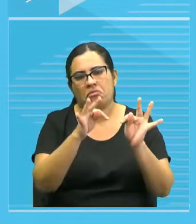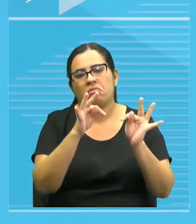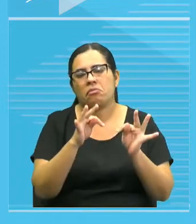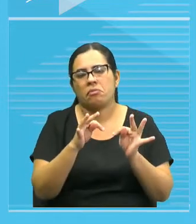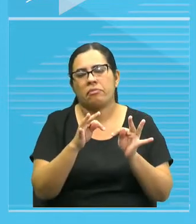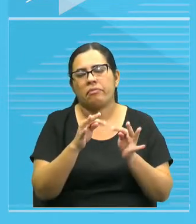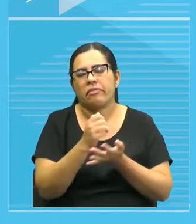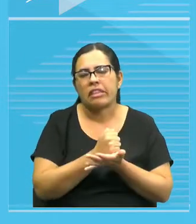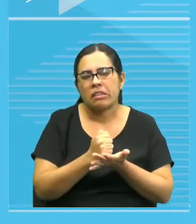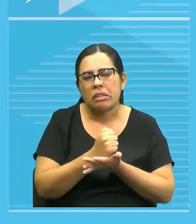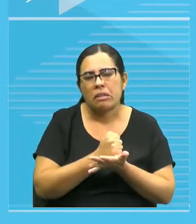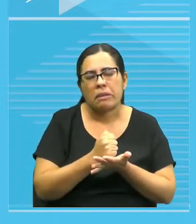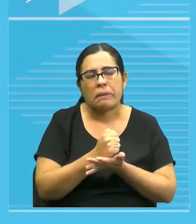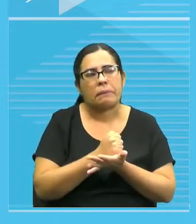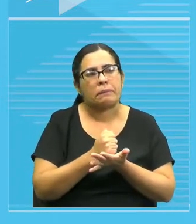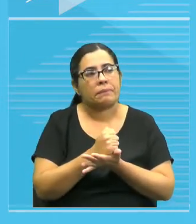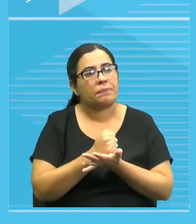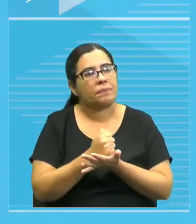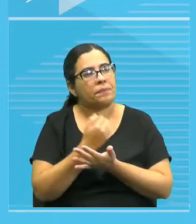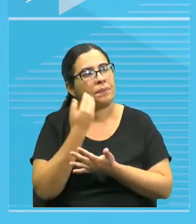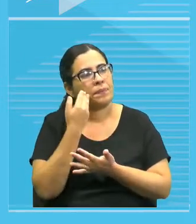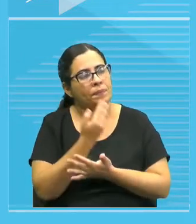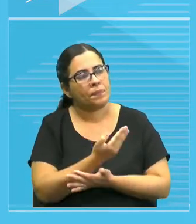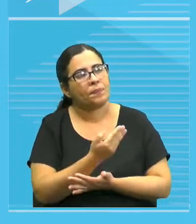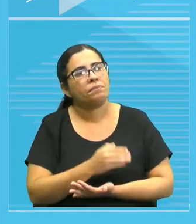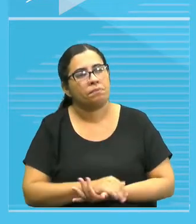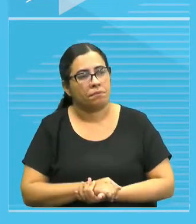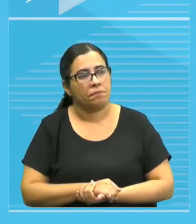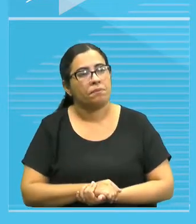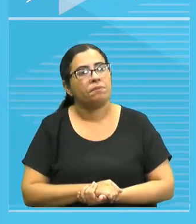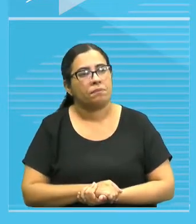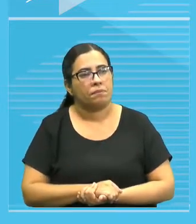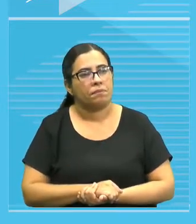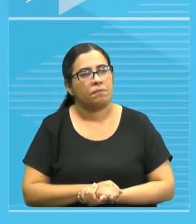de medicação. Olha aqui.